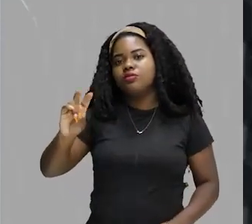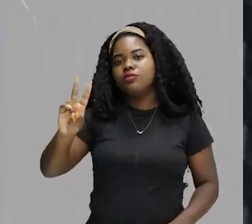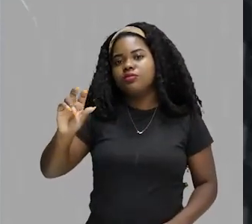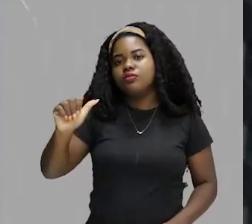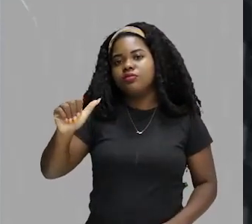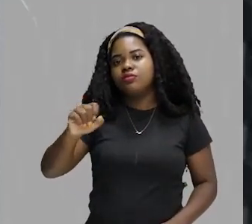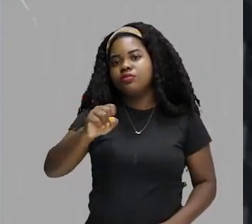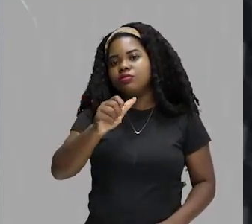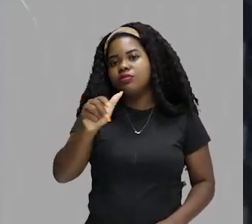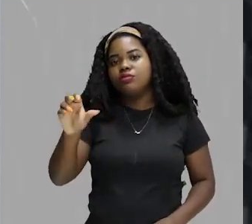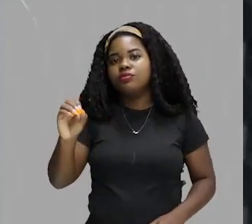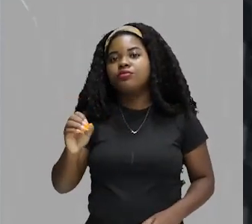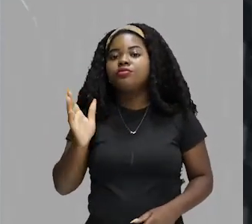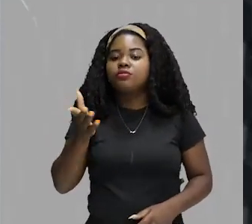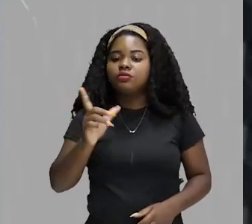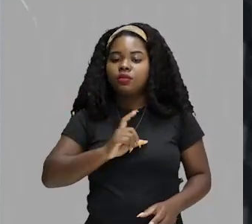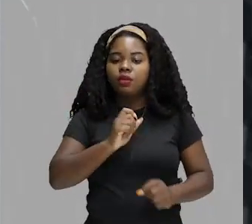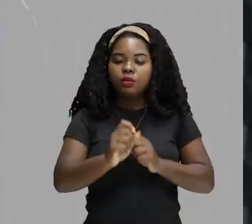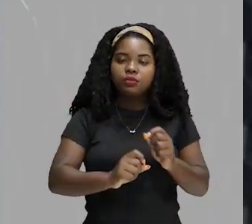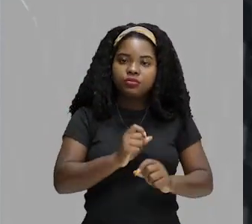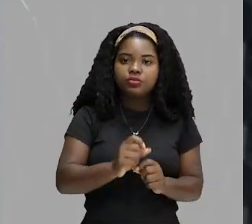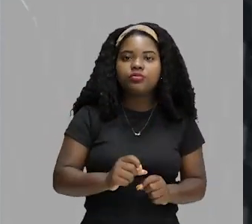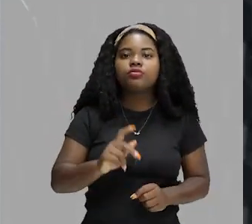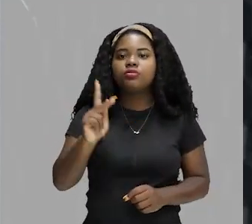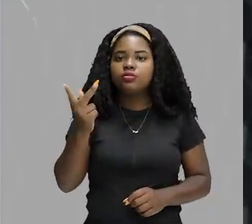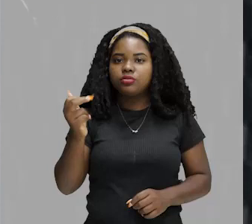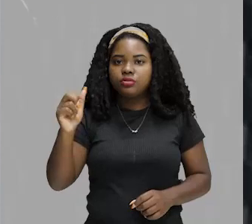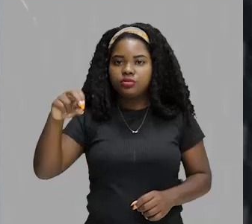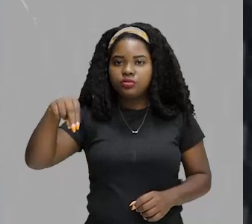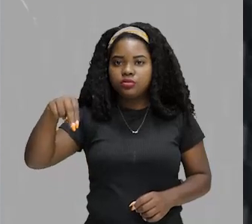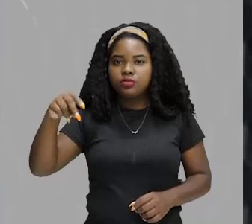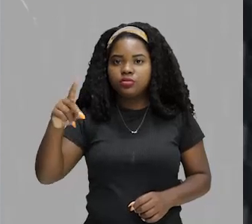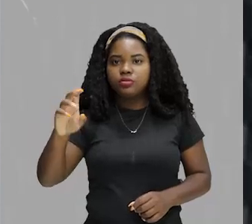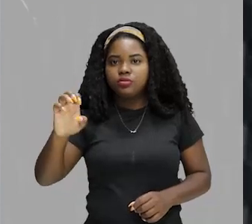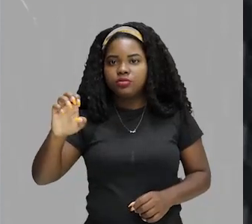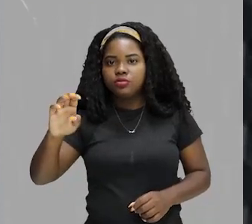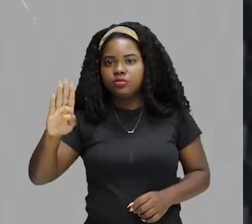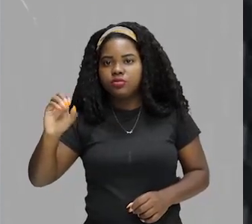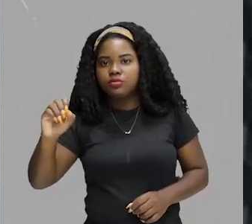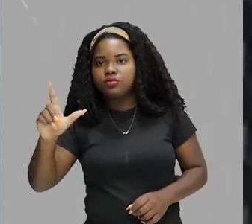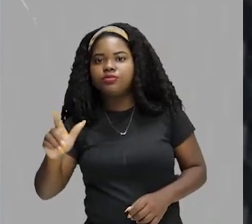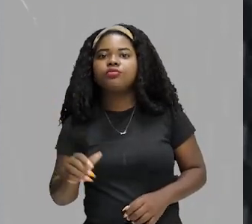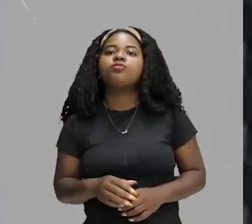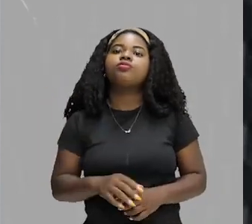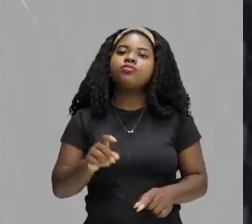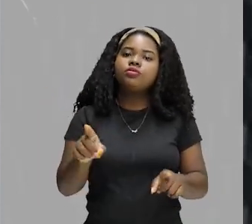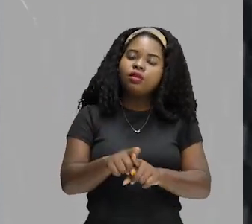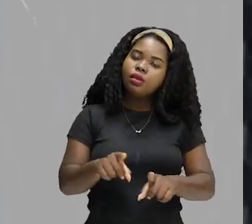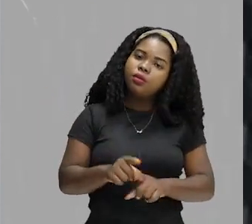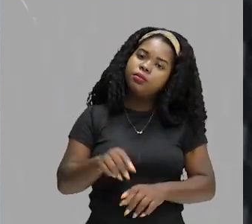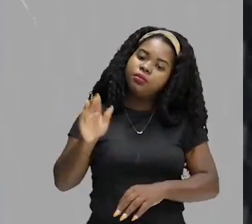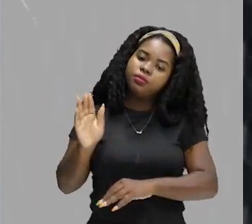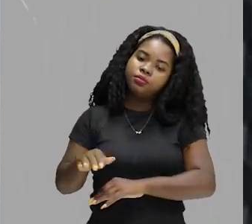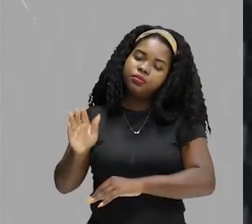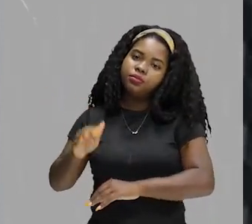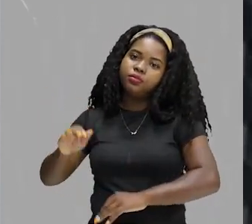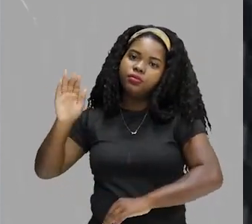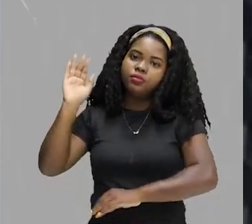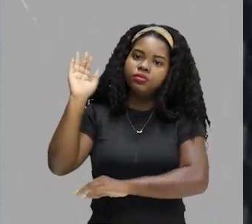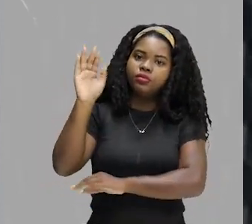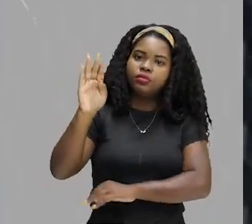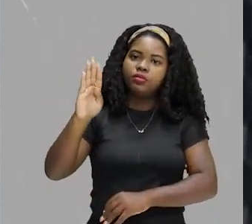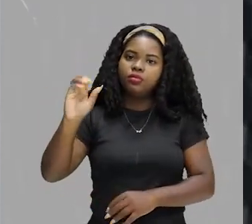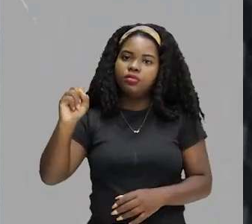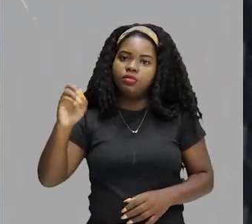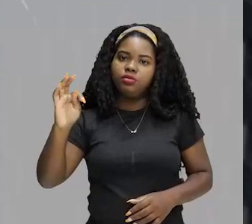sobre handebol, sobre o basquete 3x3 e sobre o polo aquático. O que esses esportes